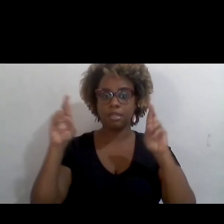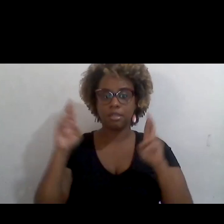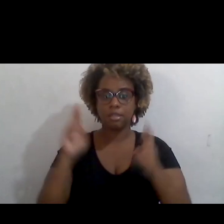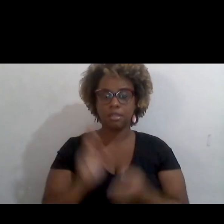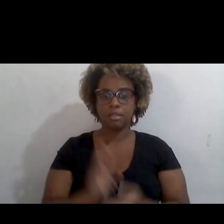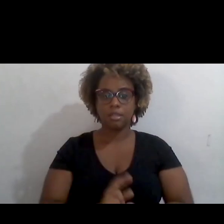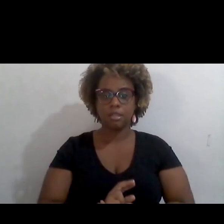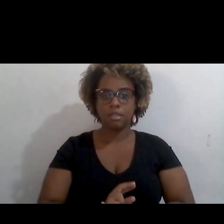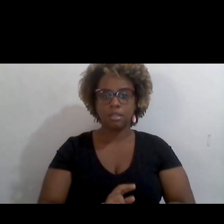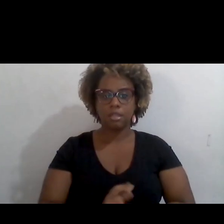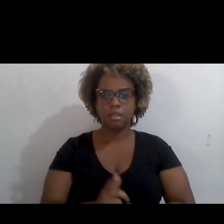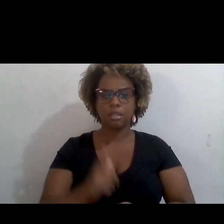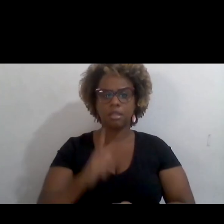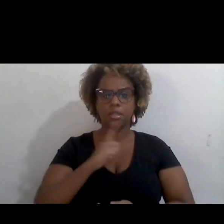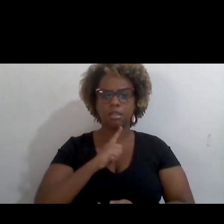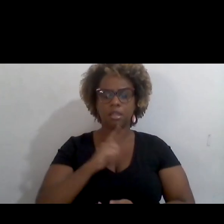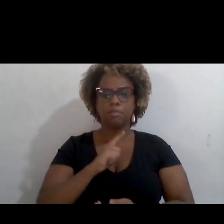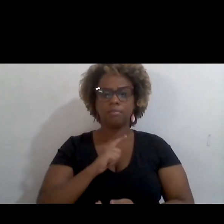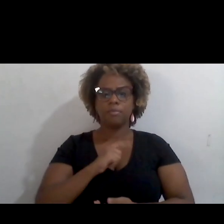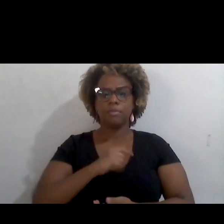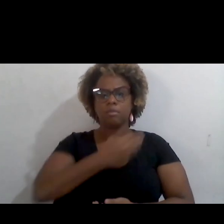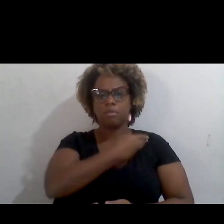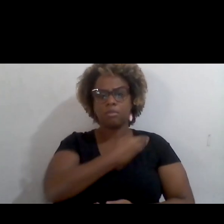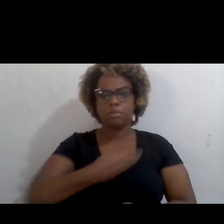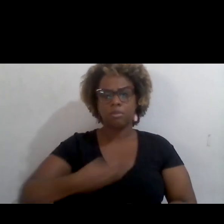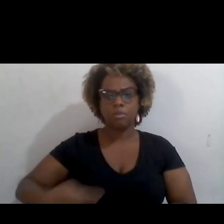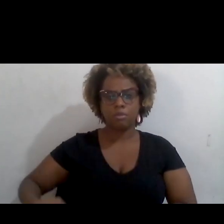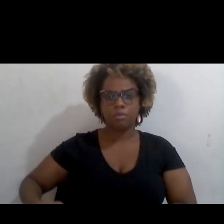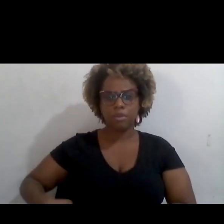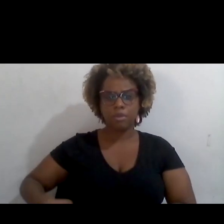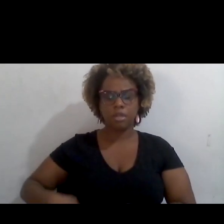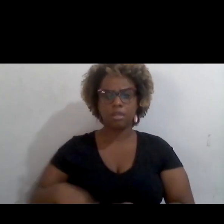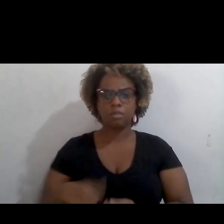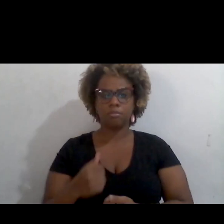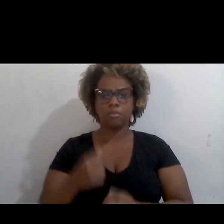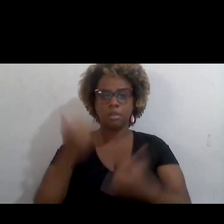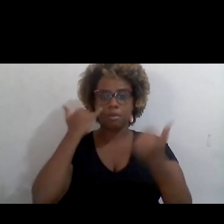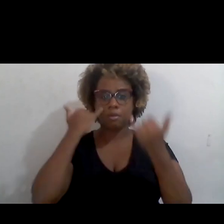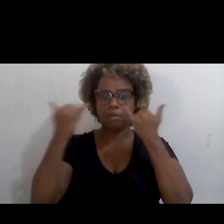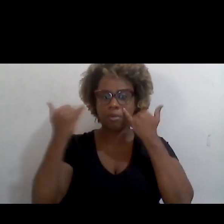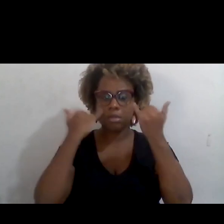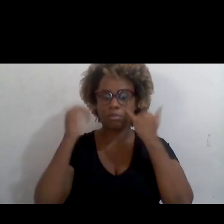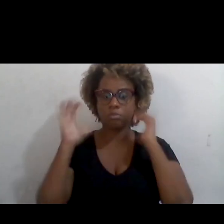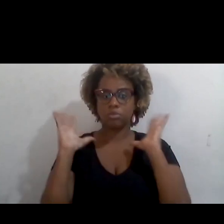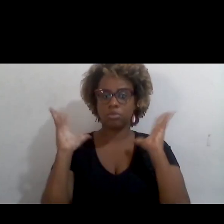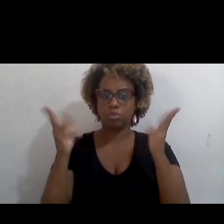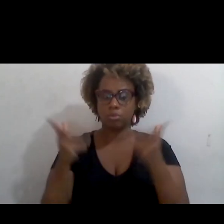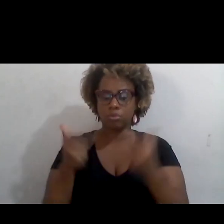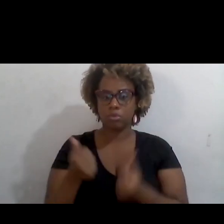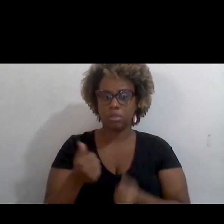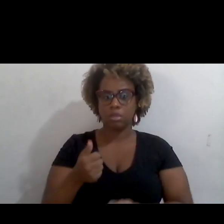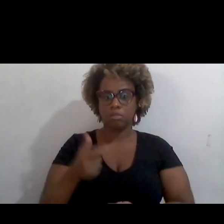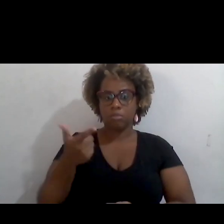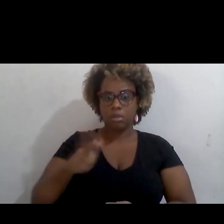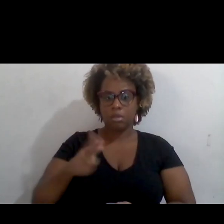identifico isso como uma parentalidade ao governo federal. Agora em fevereiro, para informação de todos que não estiveram nesse